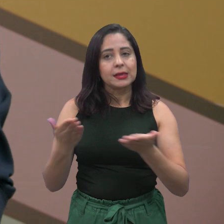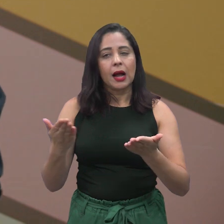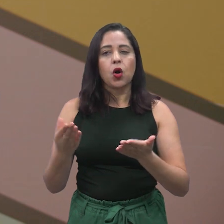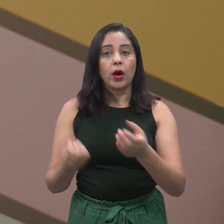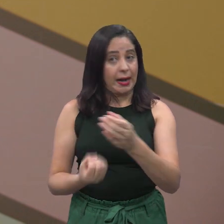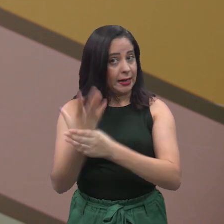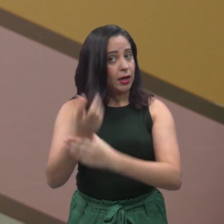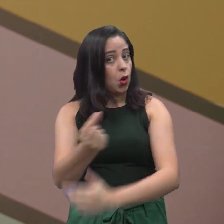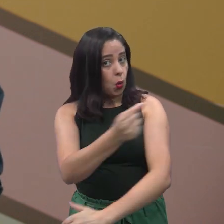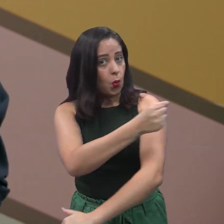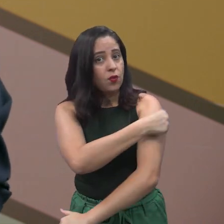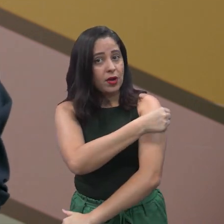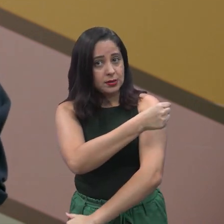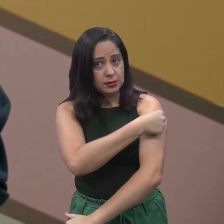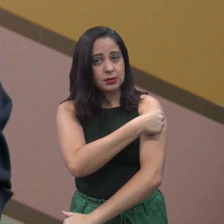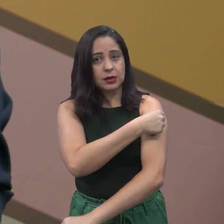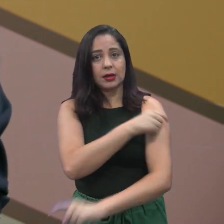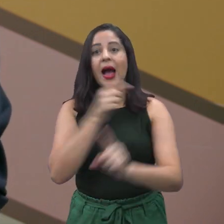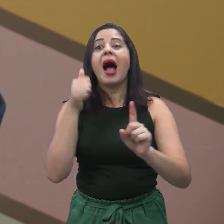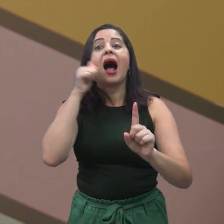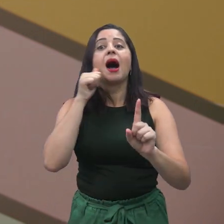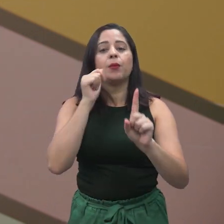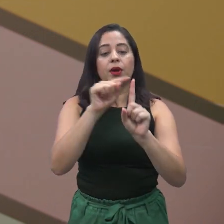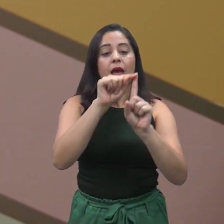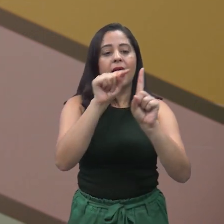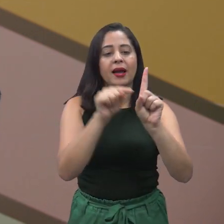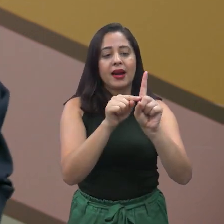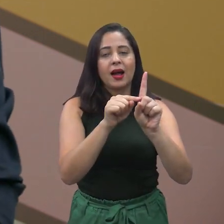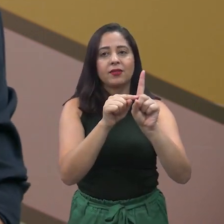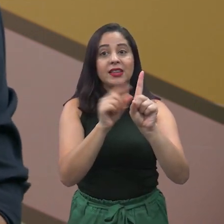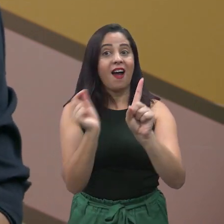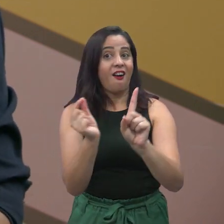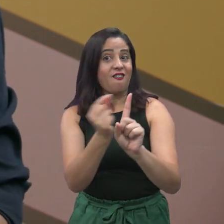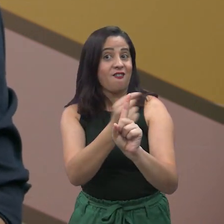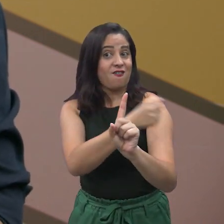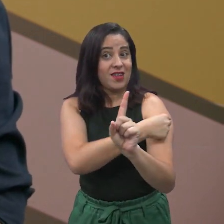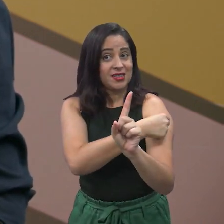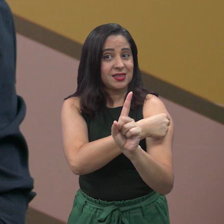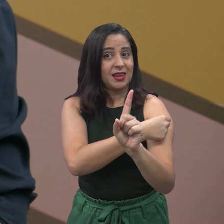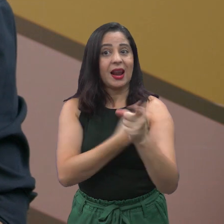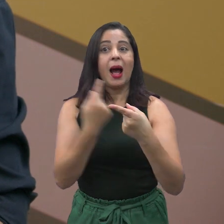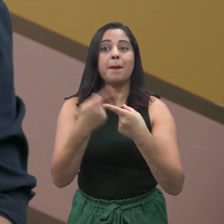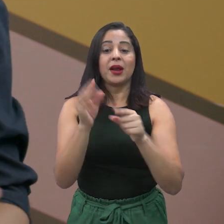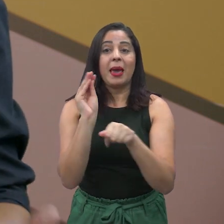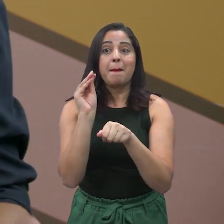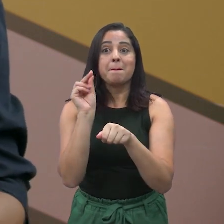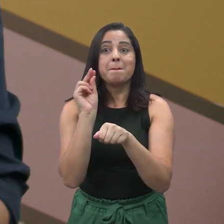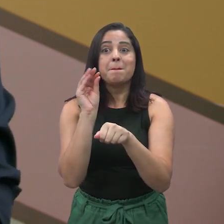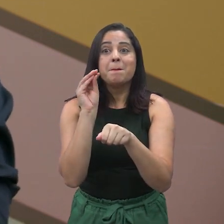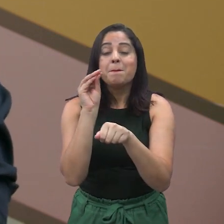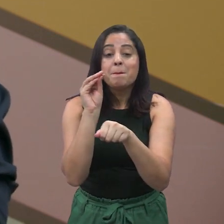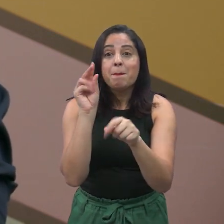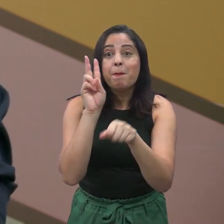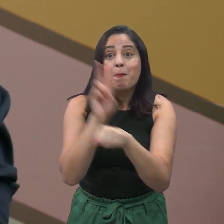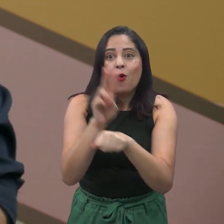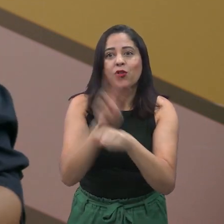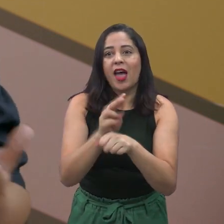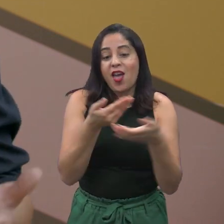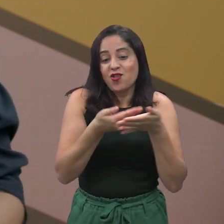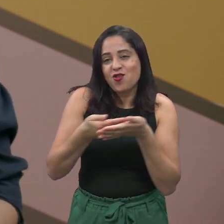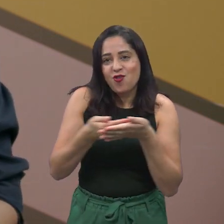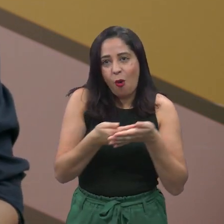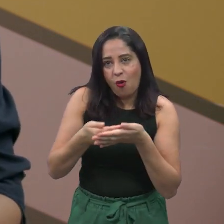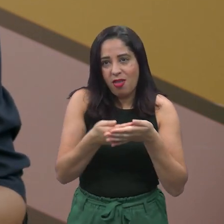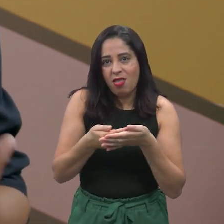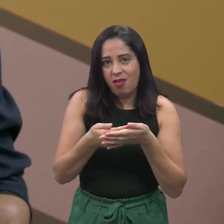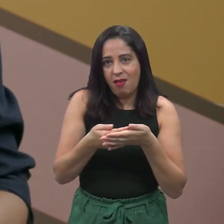para gestantes. Então, para justamente, na verdade, não proteger bem a mãe, mas para proteger o filho durante isso, já que boa parte dessas síndromes aconteceram